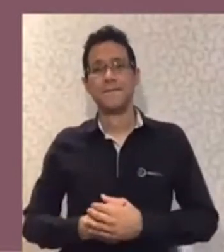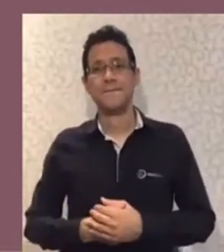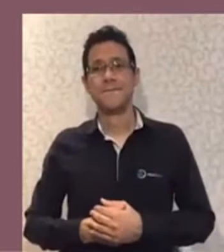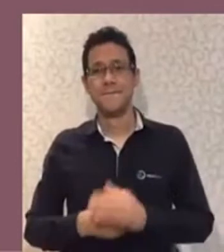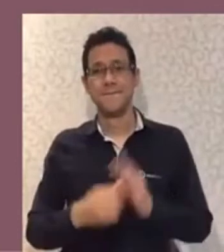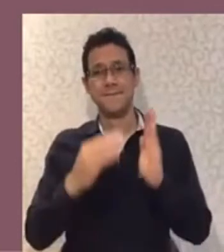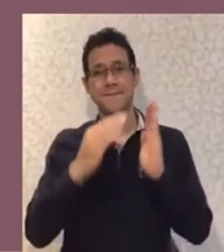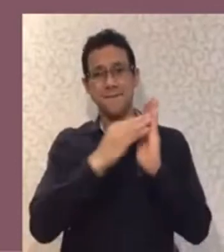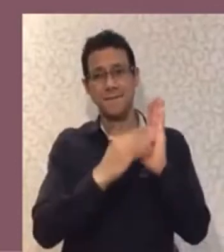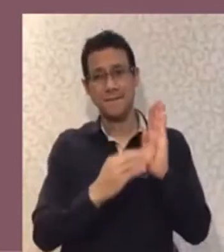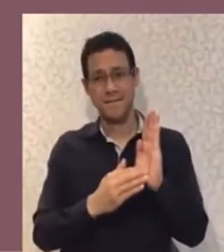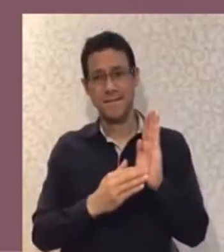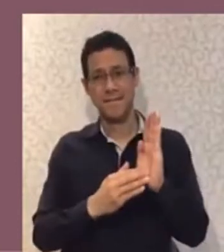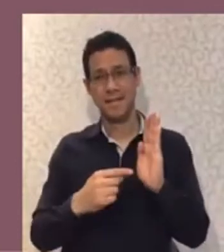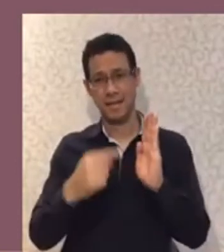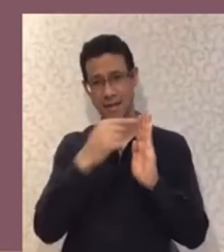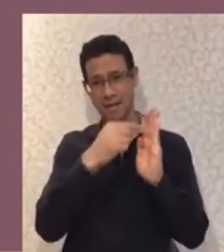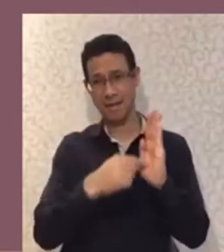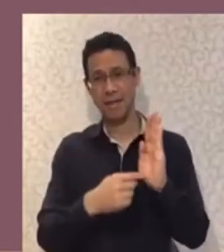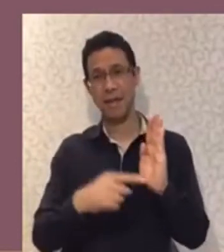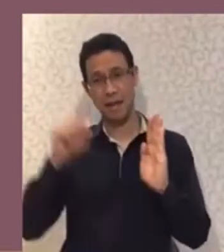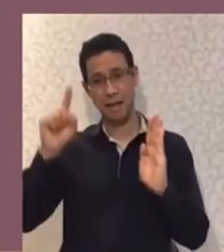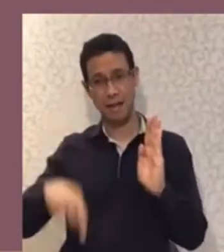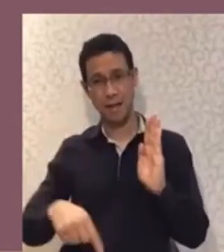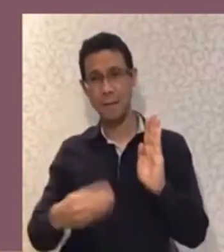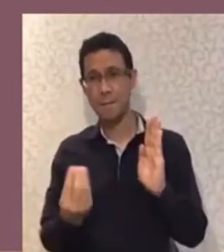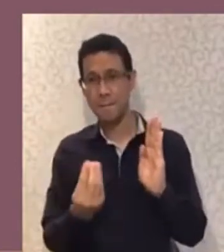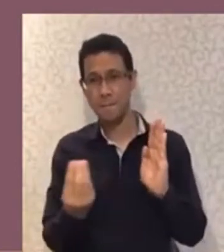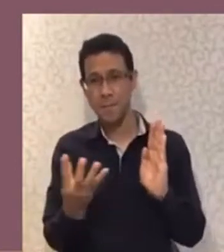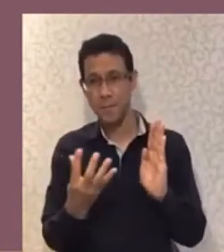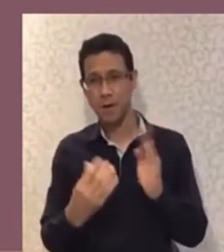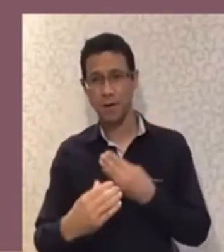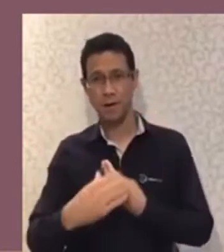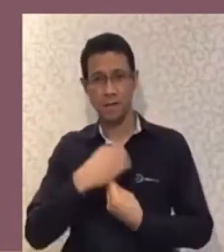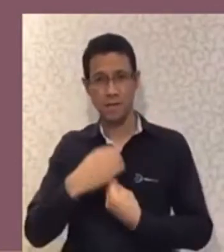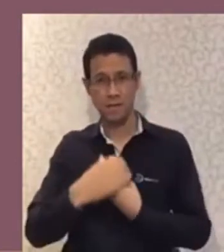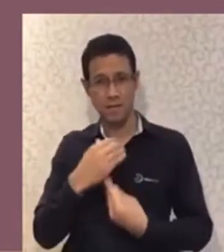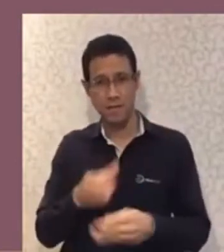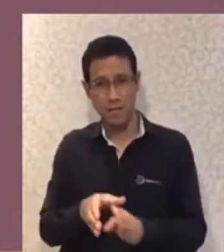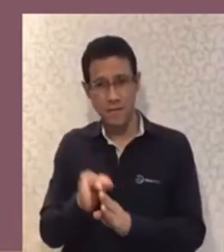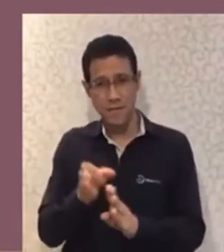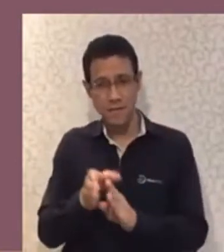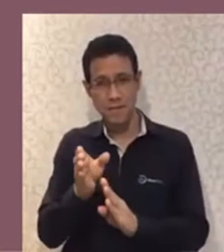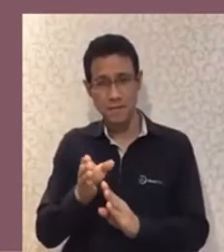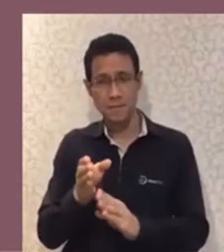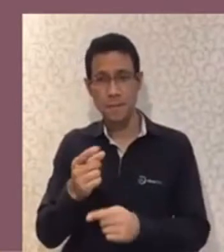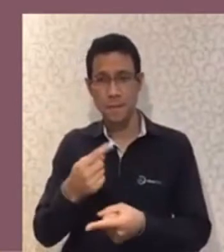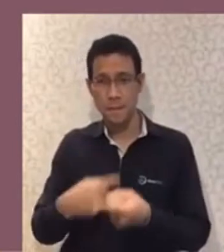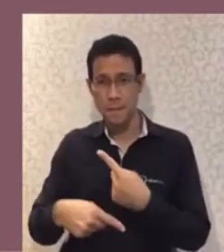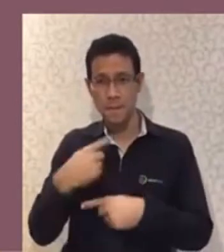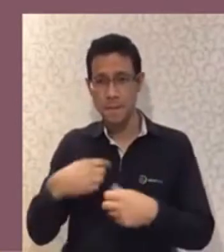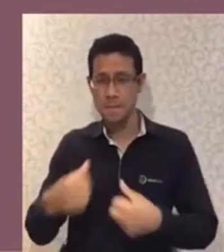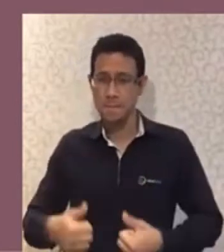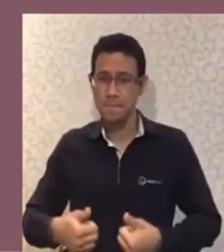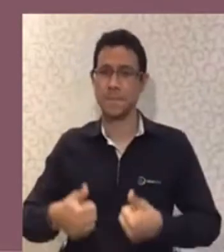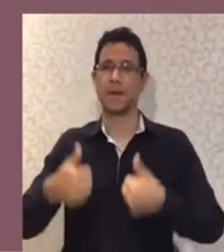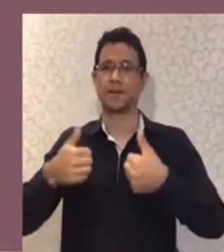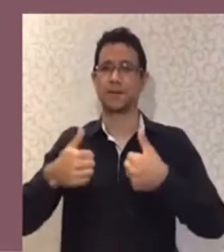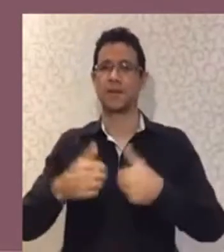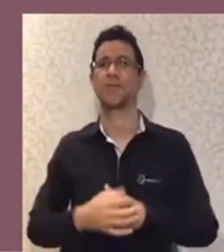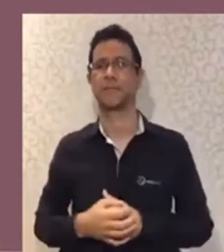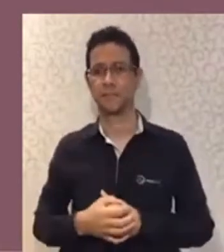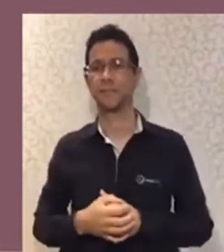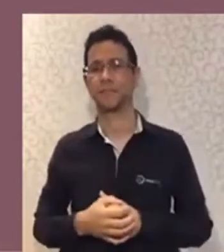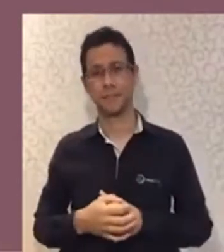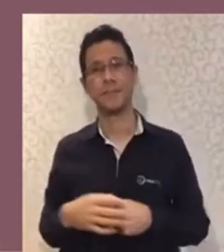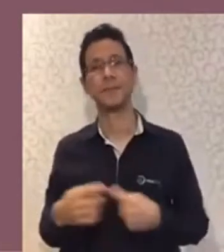essas diretrizes curriculares, elas orientam no sentido de reparação, quer dizer, temos que reparar